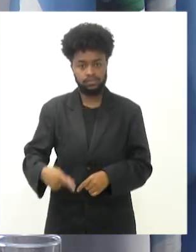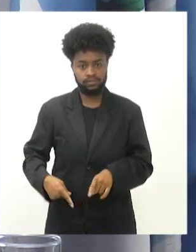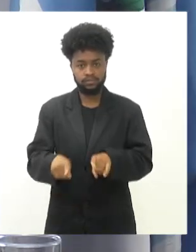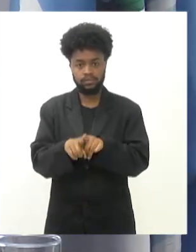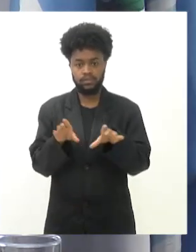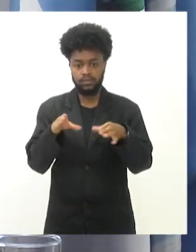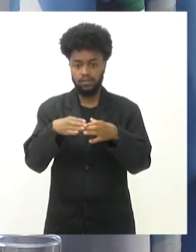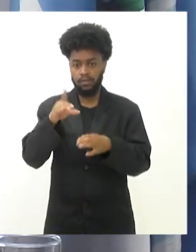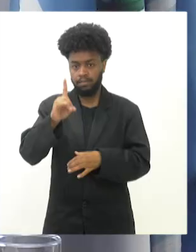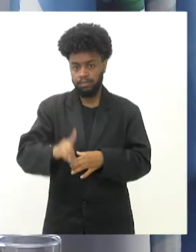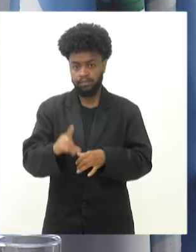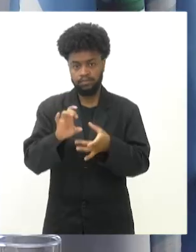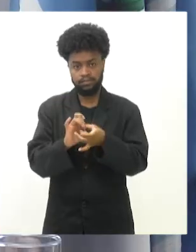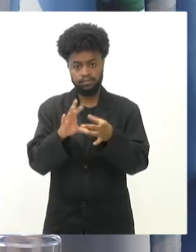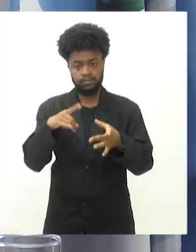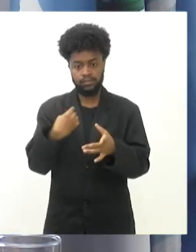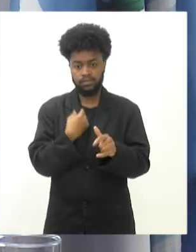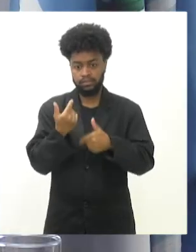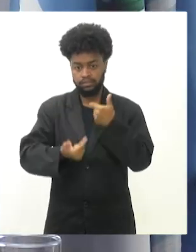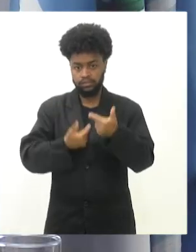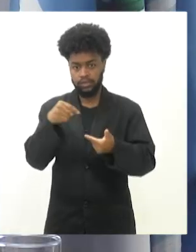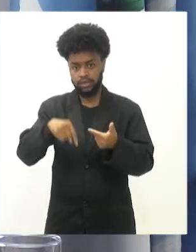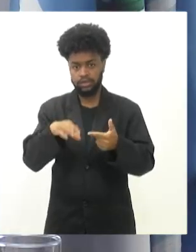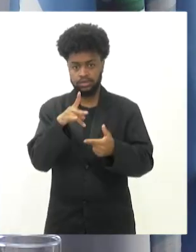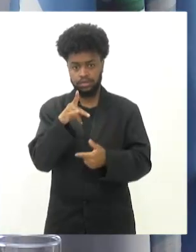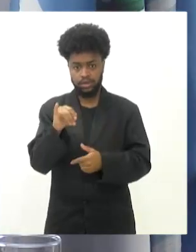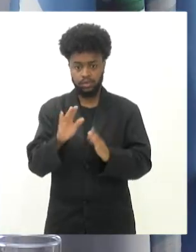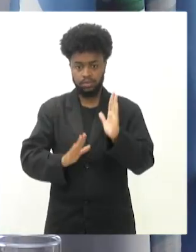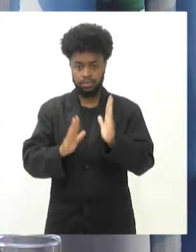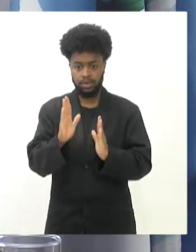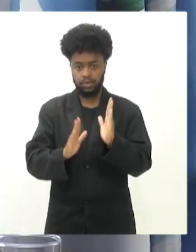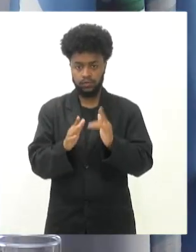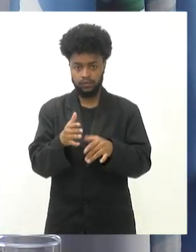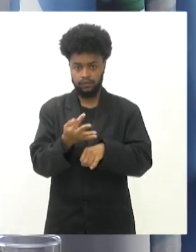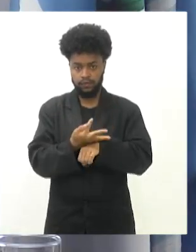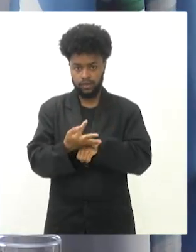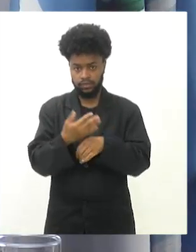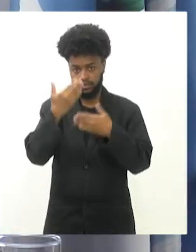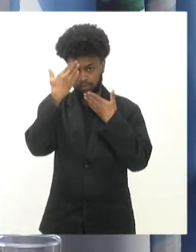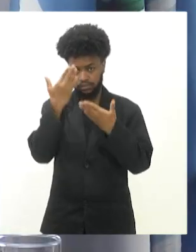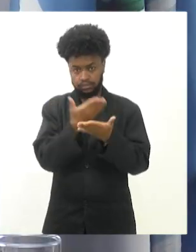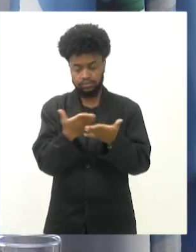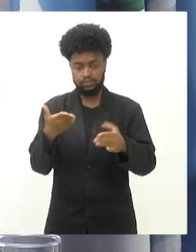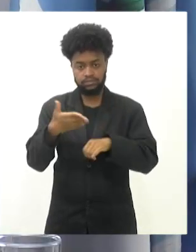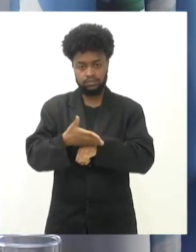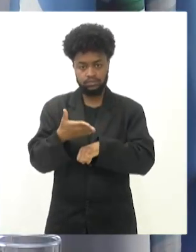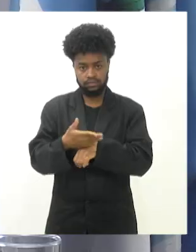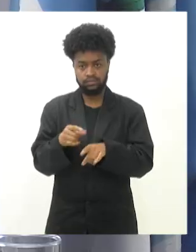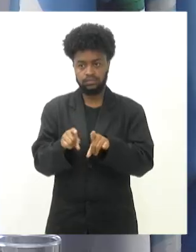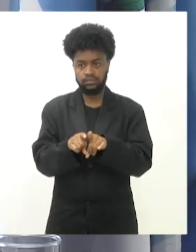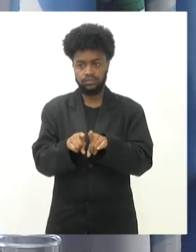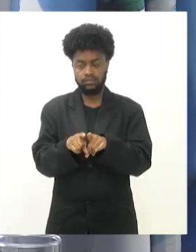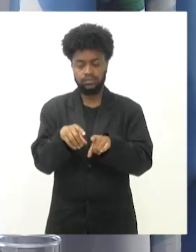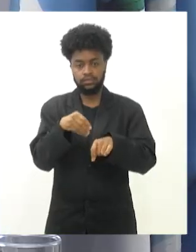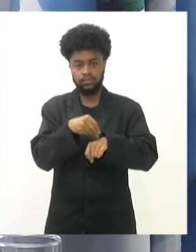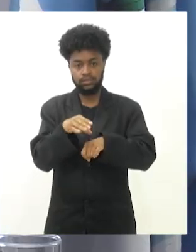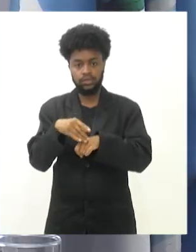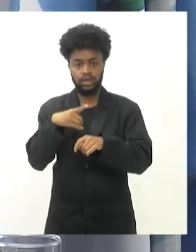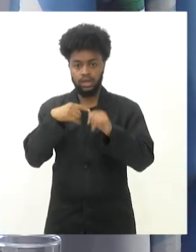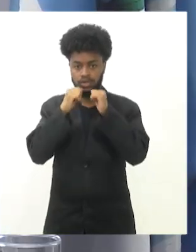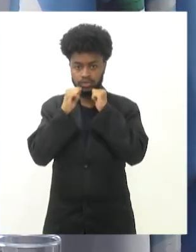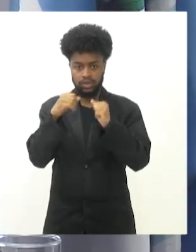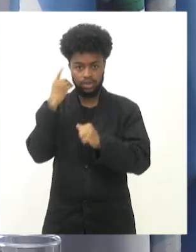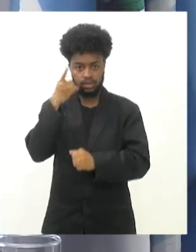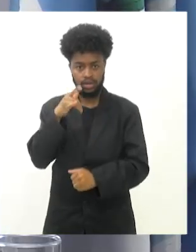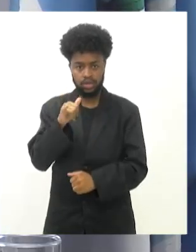nos autorizou a trabalhar e funcionar enquanto CPI, mesmo durante o período de recesso. Agradeço a presença de todos, faço chegar... Vejo, tem a assessoria do deputado